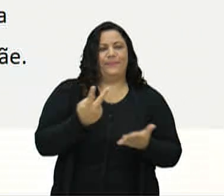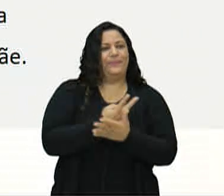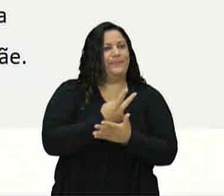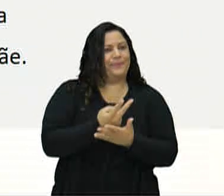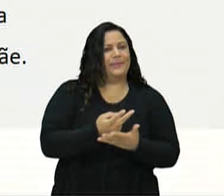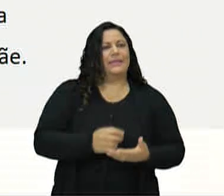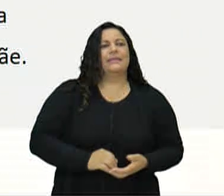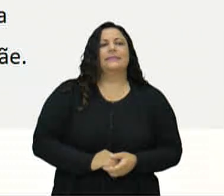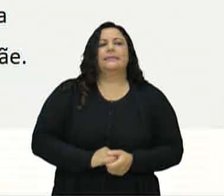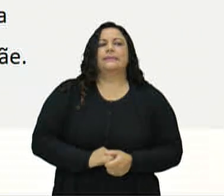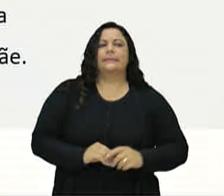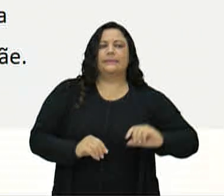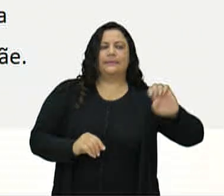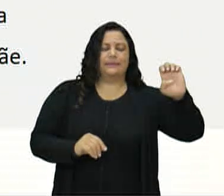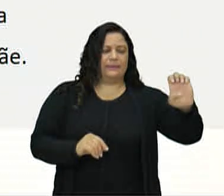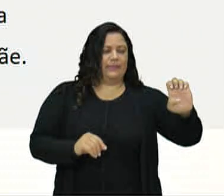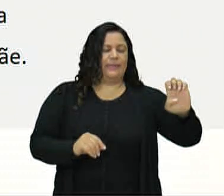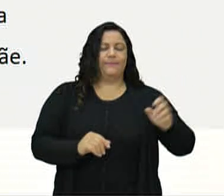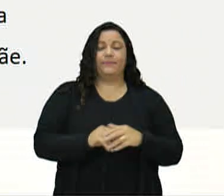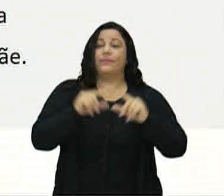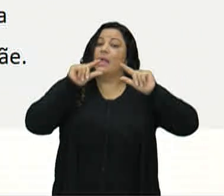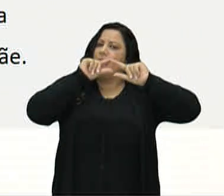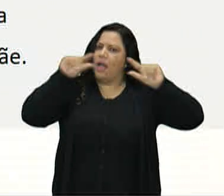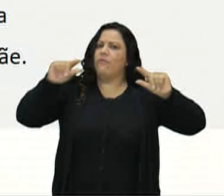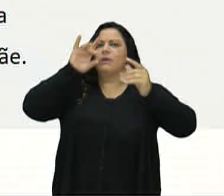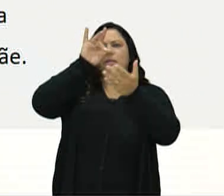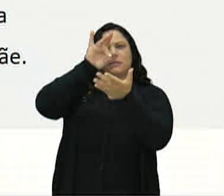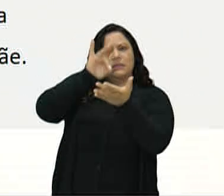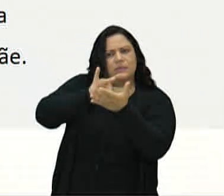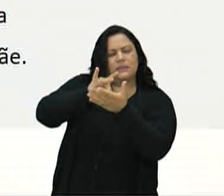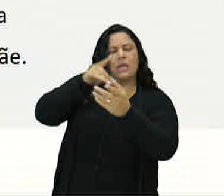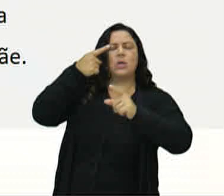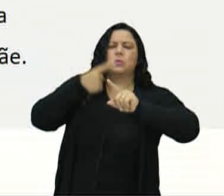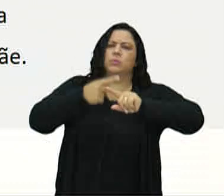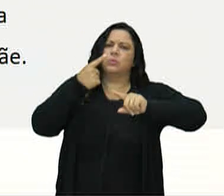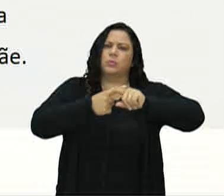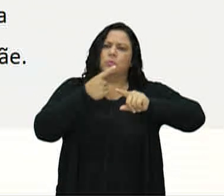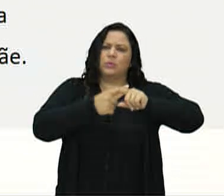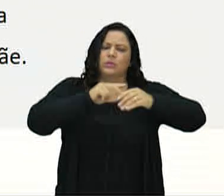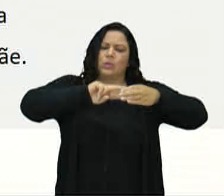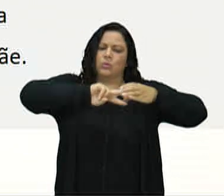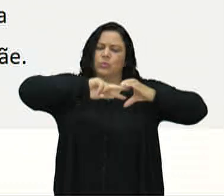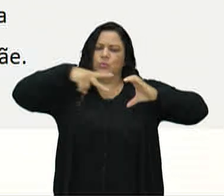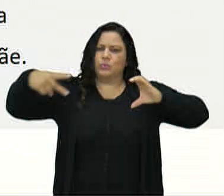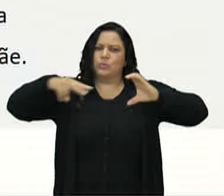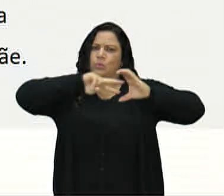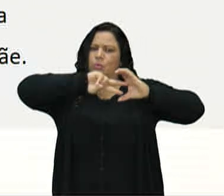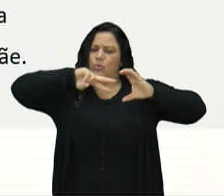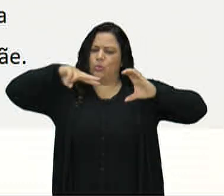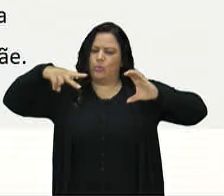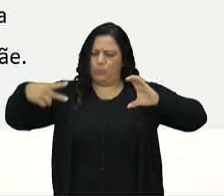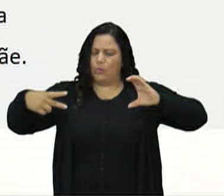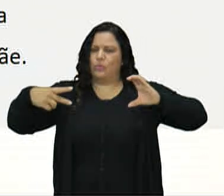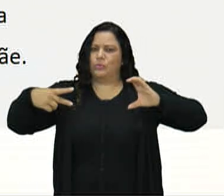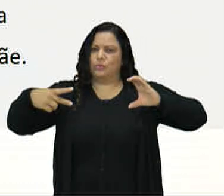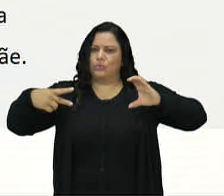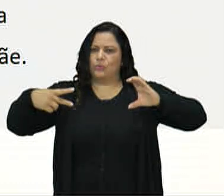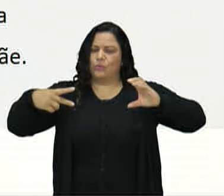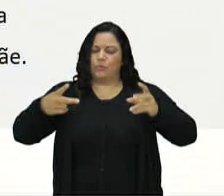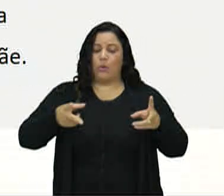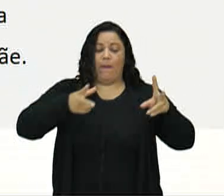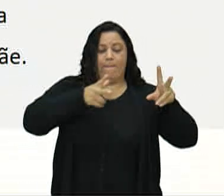A frase está correta. Por quê? Porque a segregação dos cromossomos homólogos, então os cromossomos